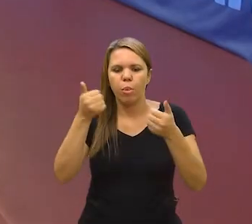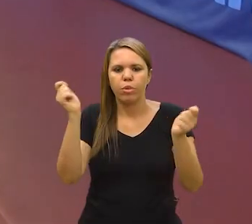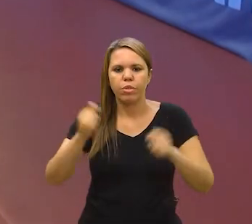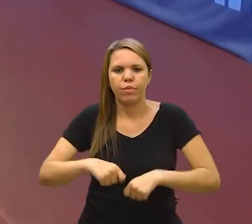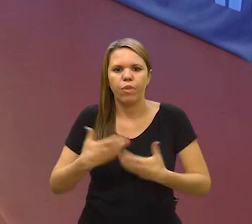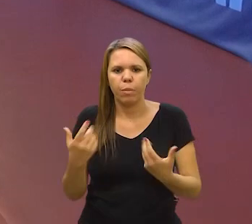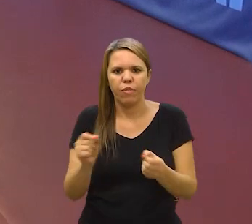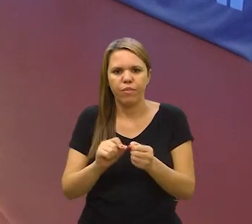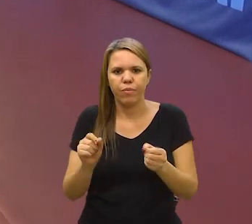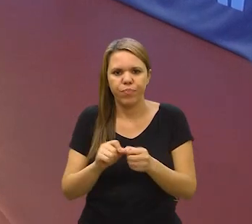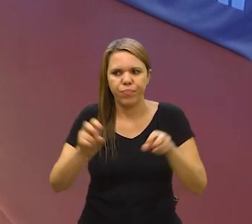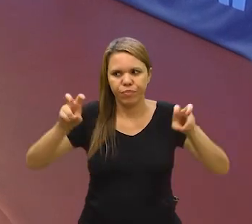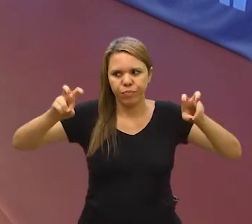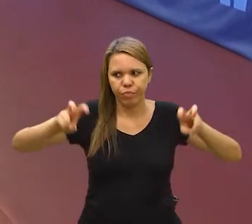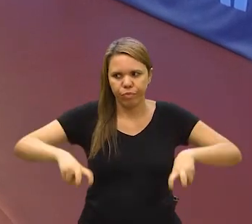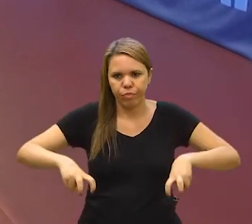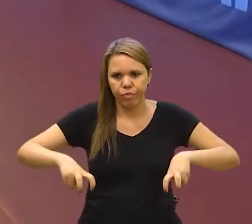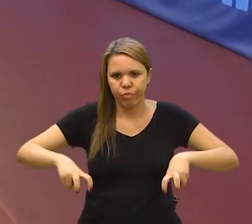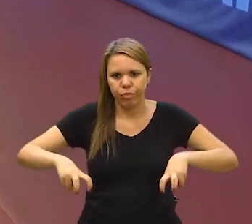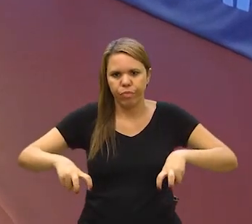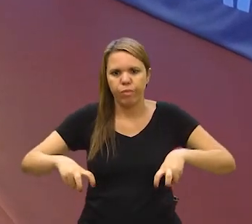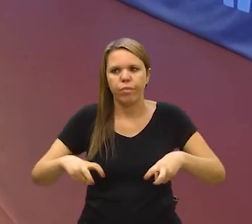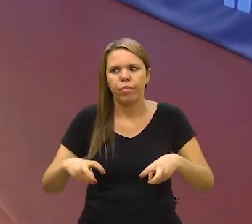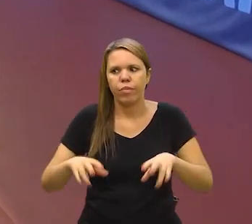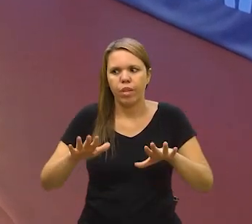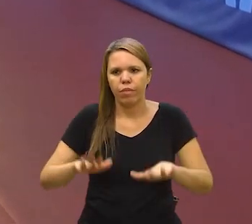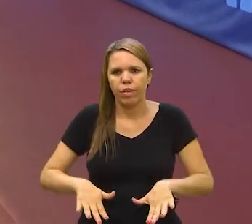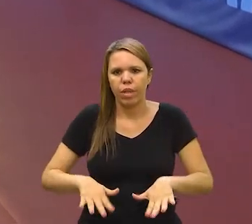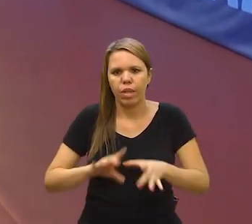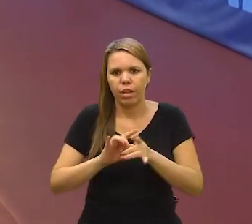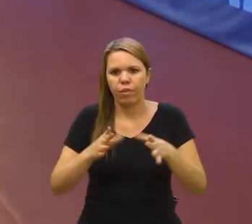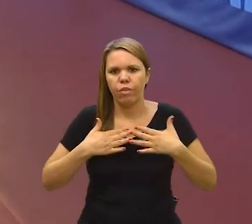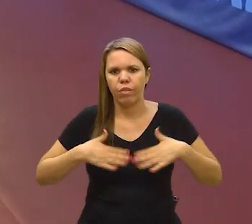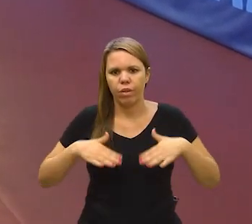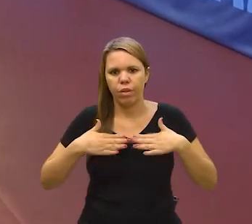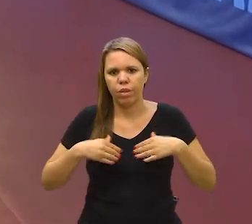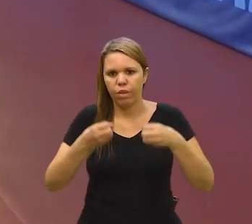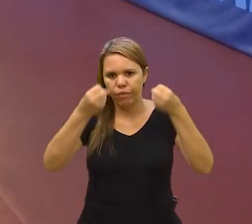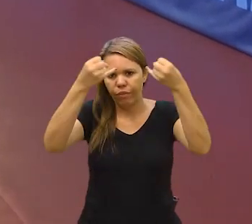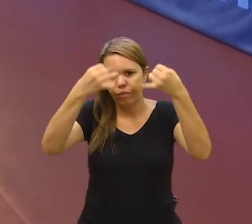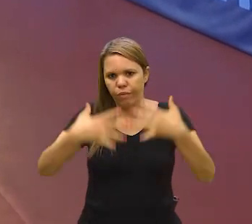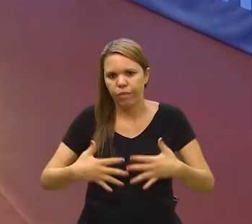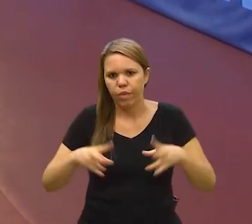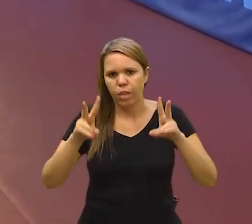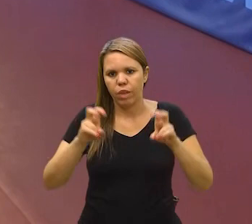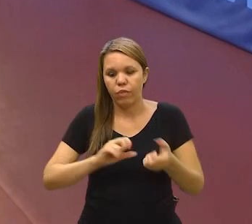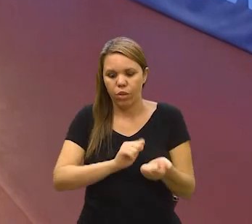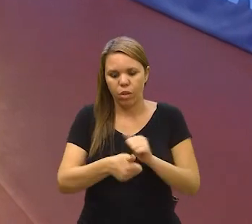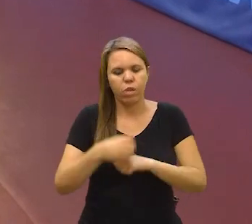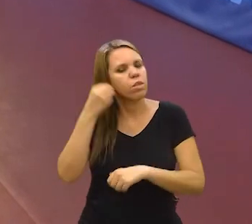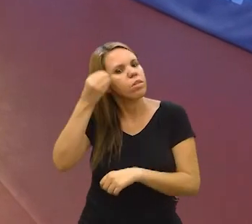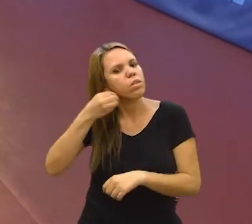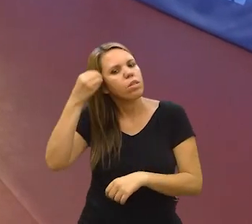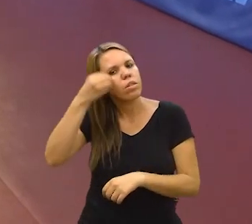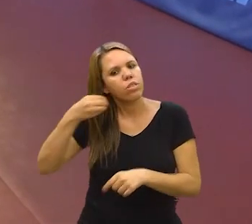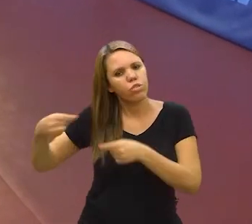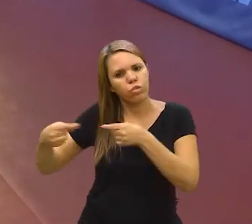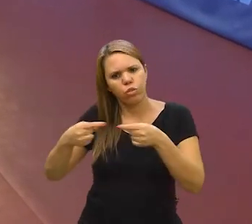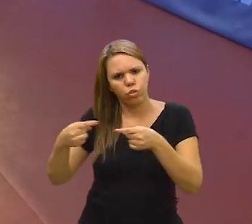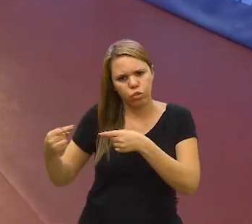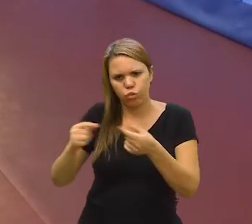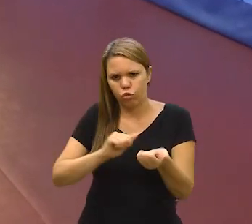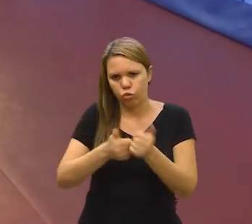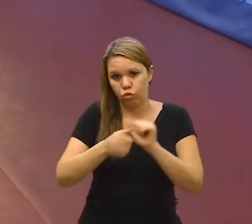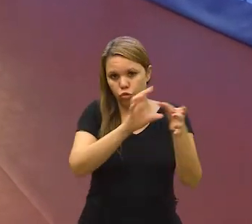Vamos fazer o seguinte então, vamos nos sentar para a gente poder ficar mais à vontade e falar bastante. Você que já é um atleta experiente, já disputou